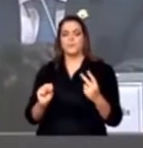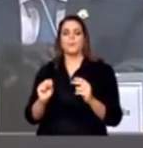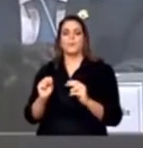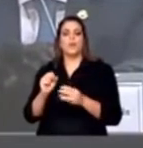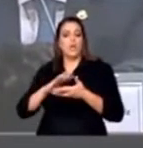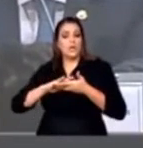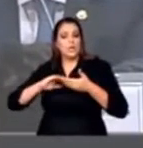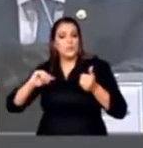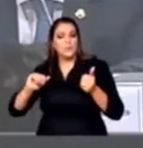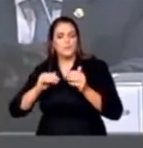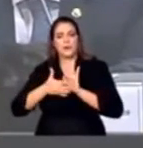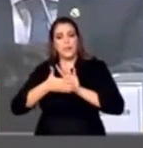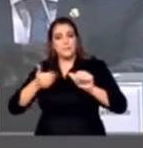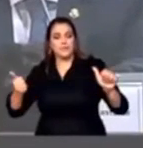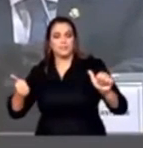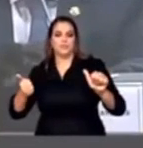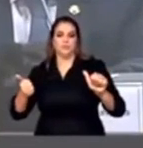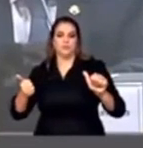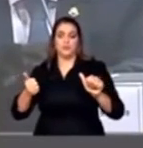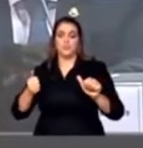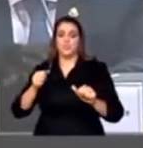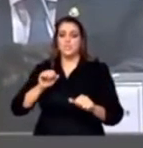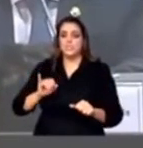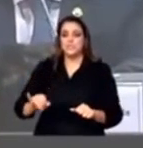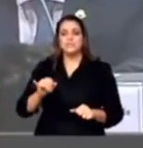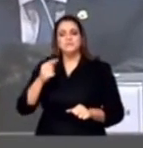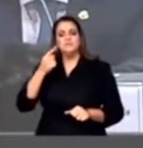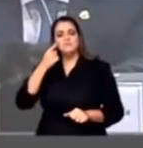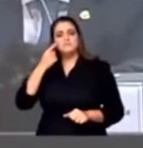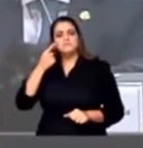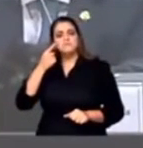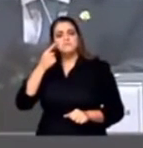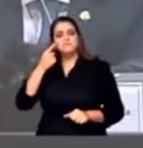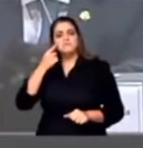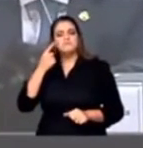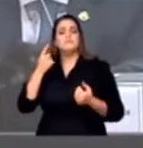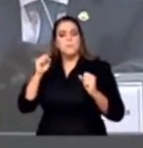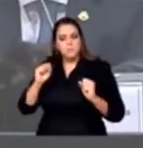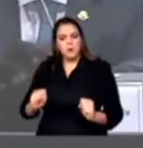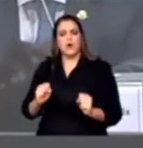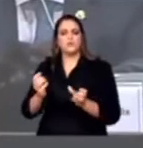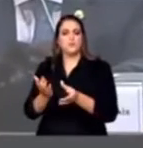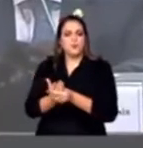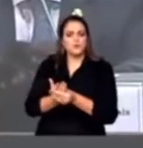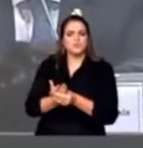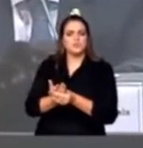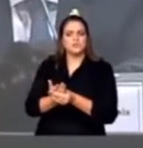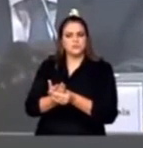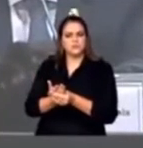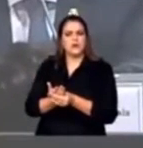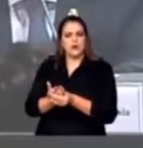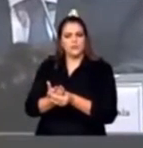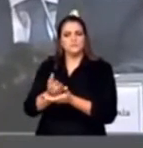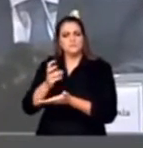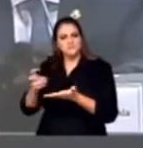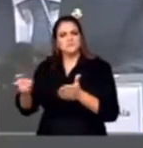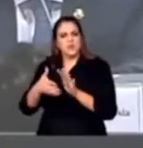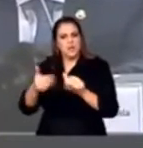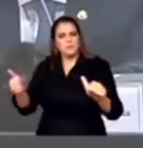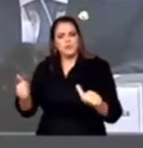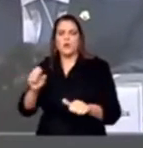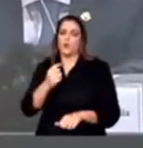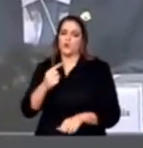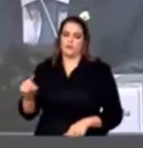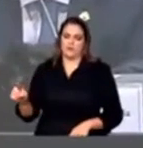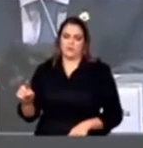segunda fase, o seu enquadramento ou não nos crimes de responsabilidade. Mas estamos circunscritos, a meu juízo, aos